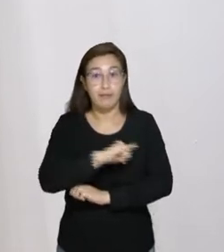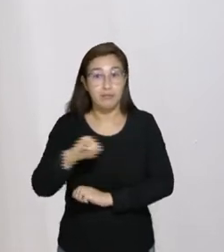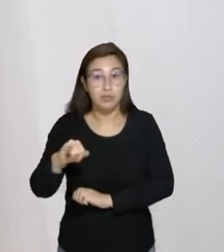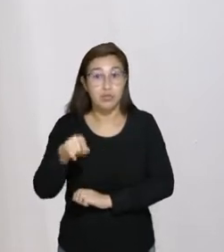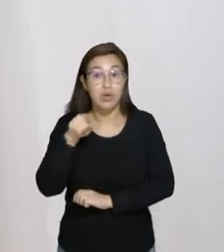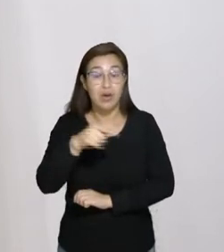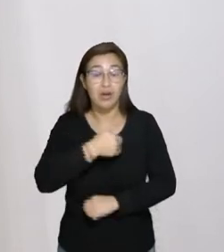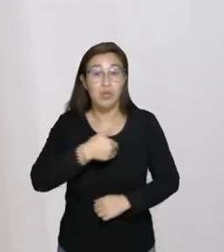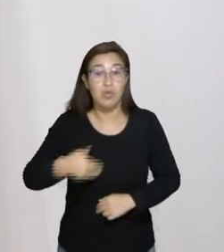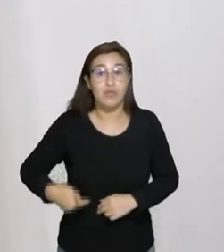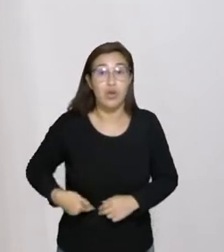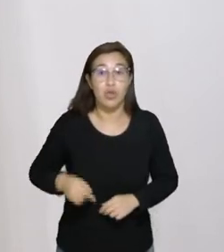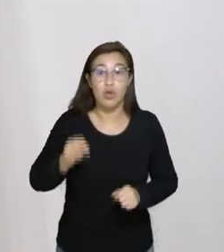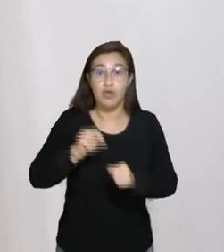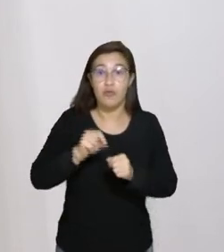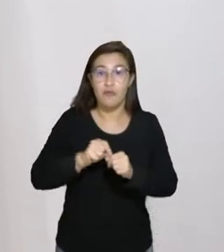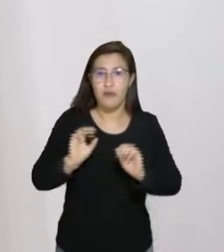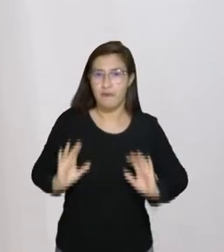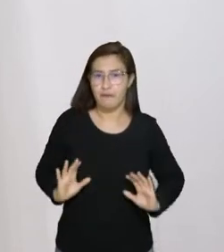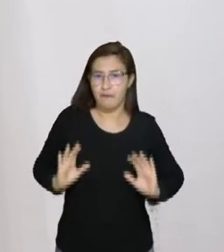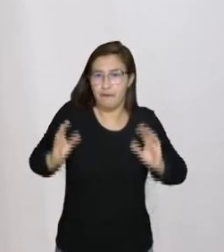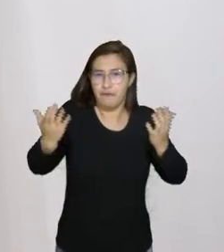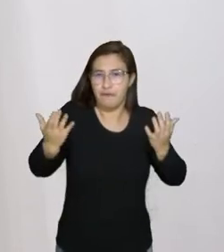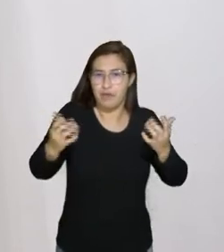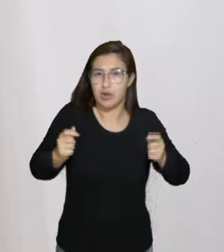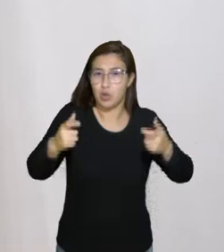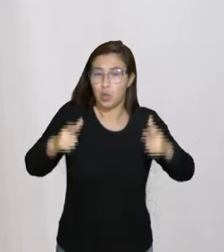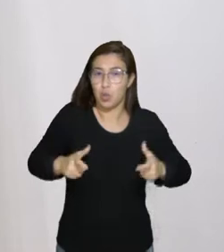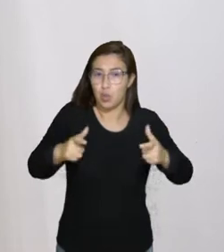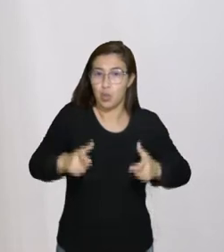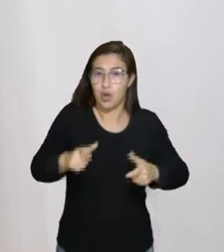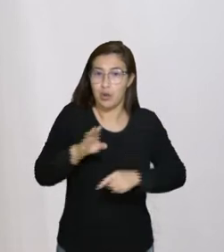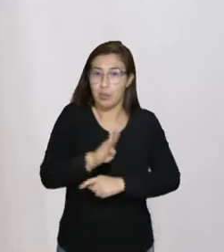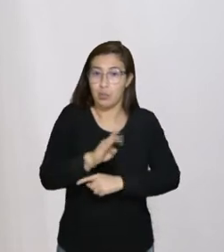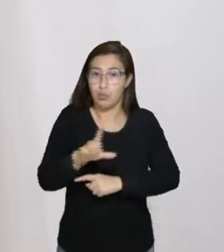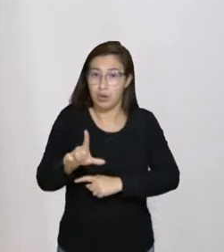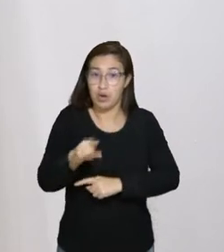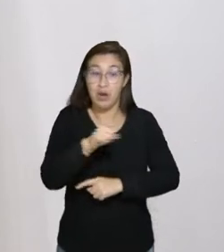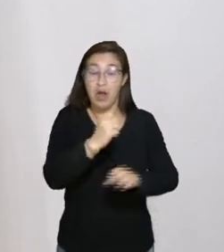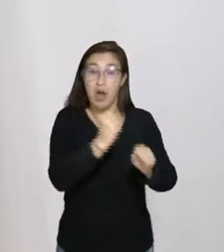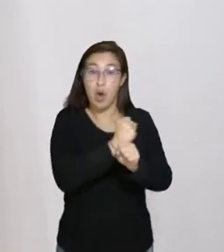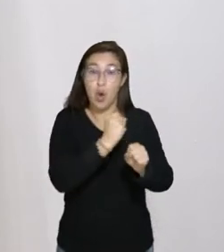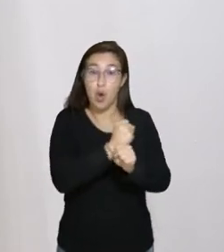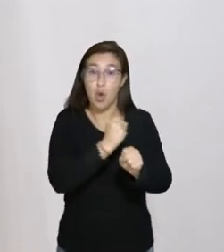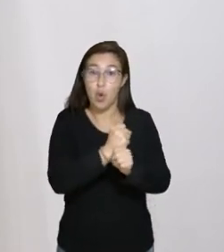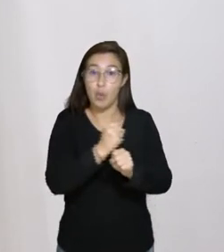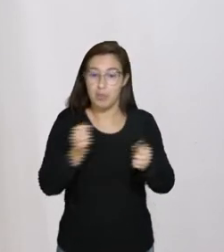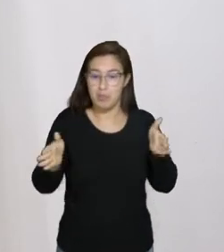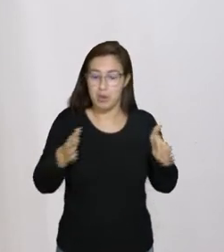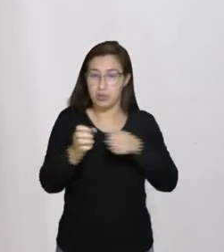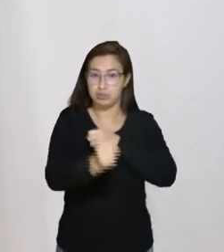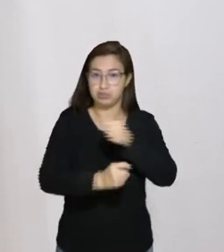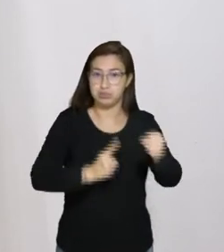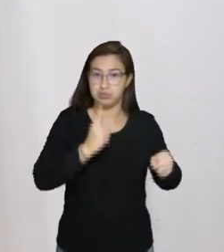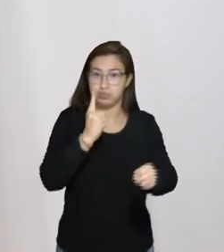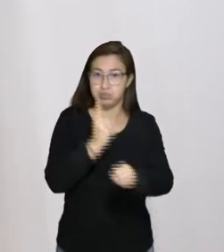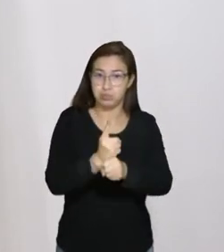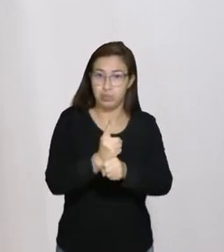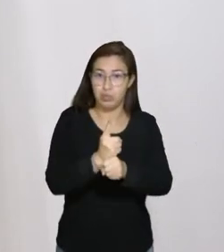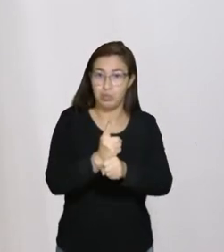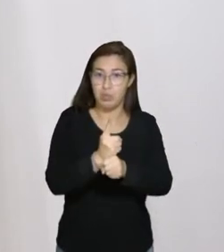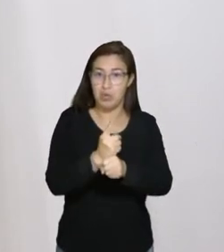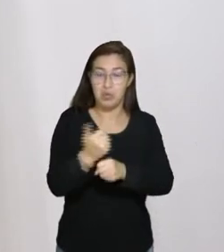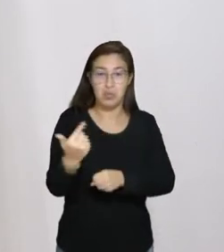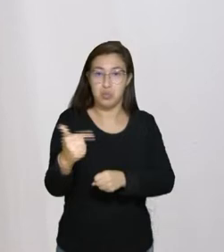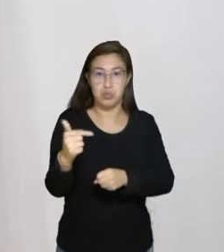governador fez uma festa danada lá em Blumenau sobre uma obra lá, que um ano e meio depois não tem um tijolo.